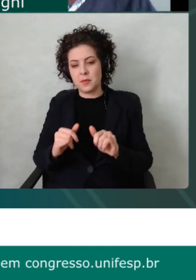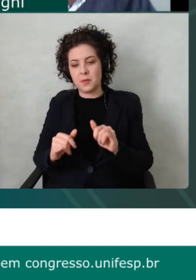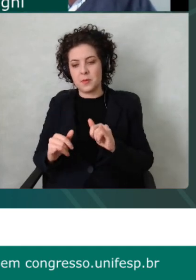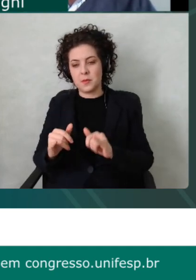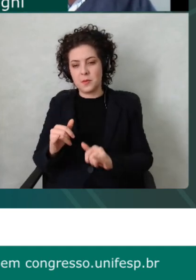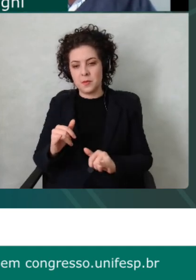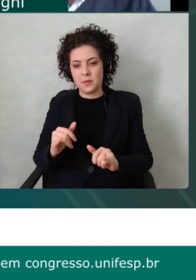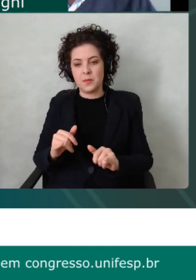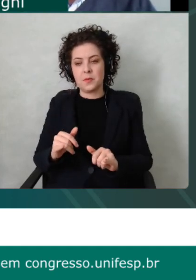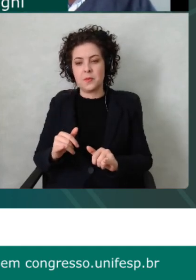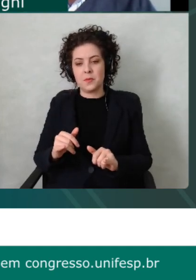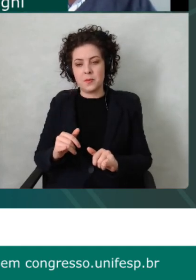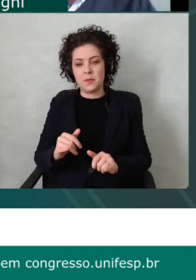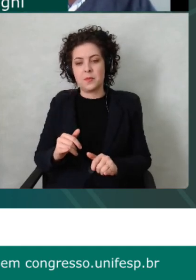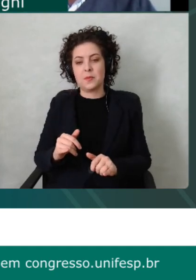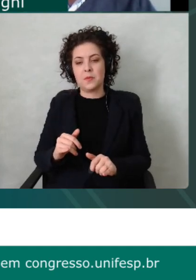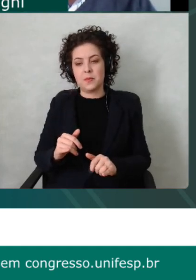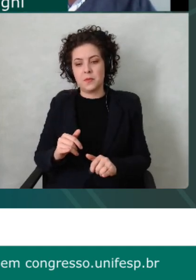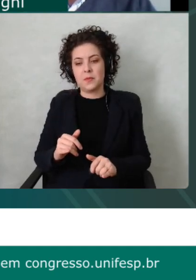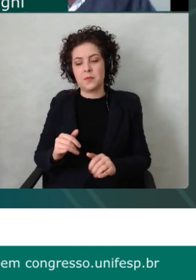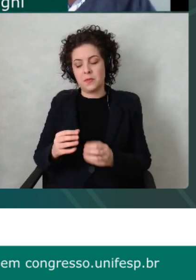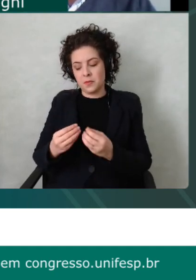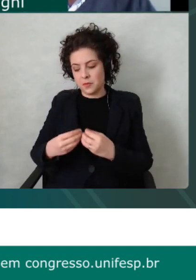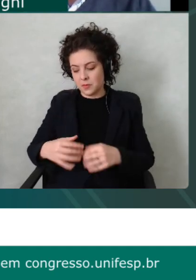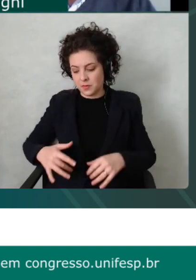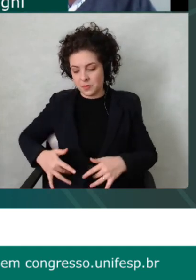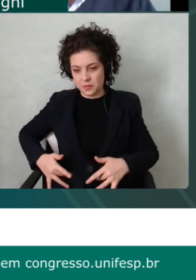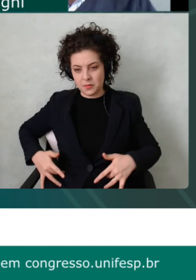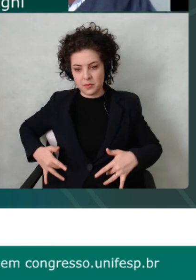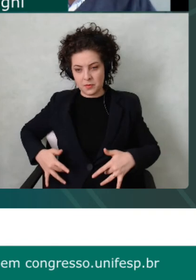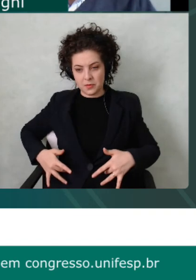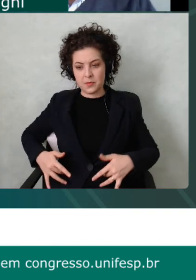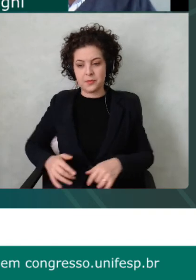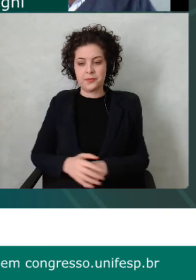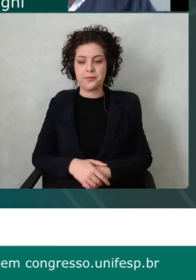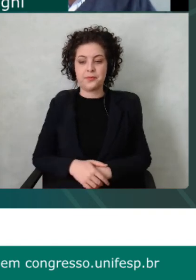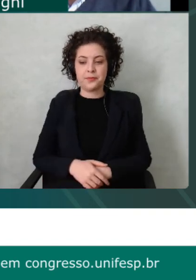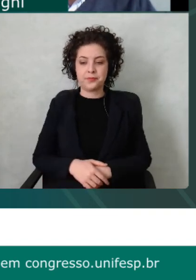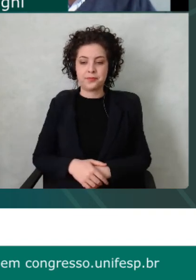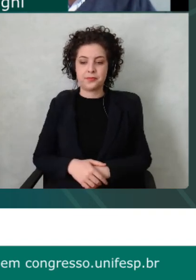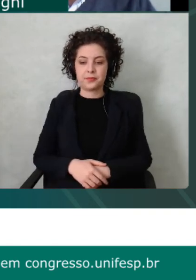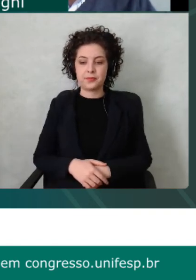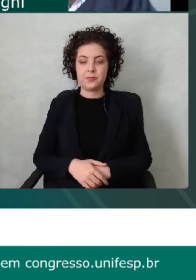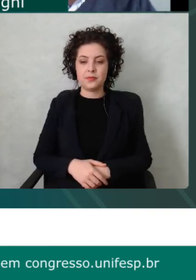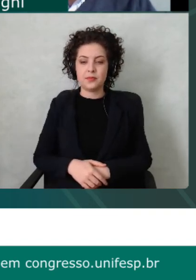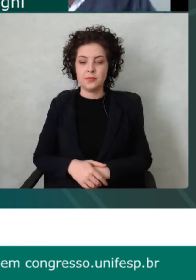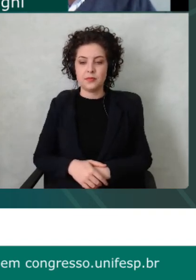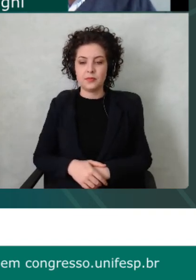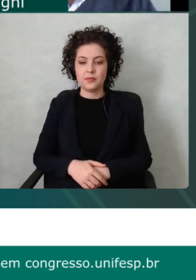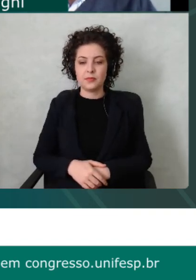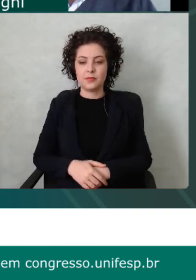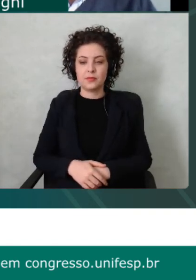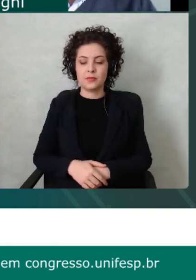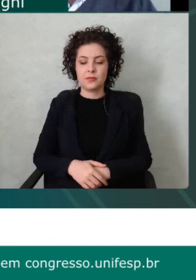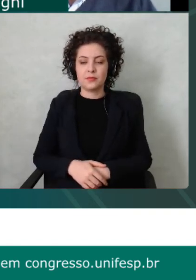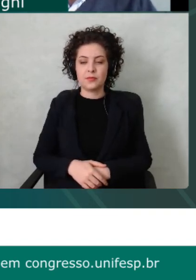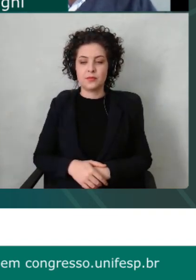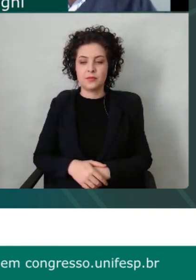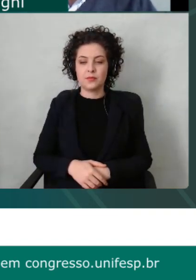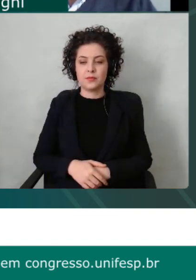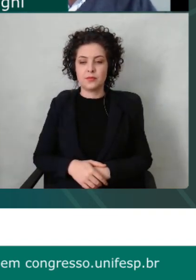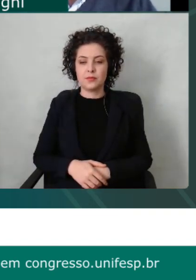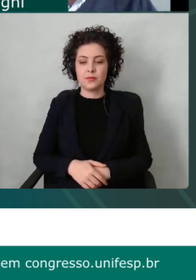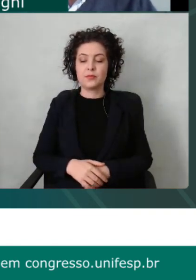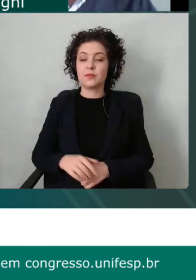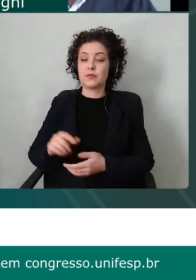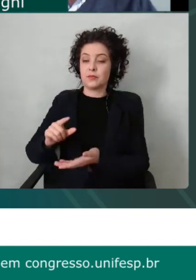acaba levando aí a disfunção renal. Em relação às infecções, né, os artigos que nós